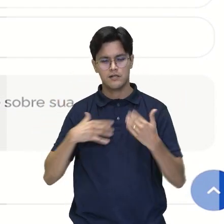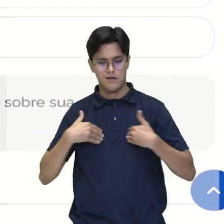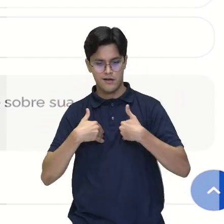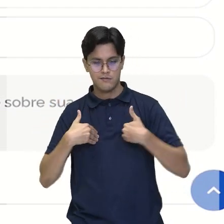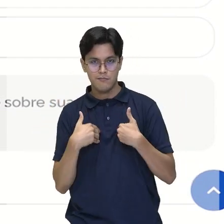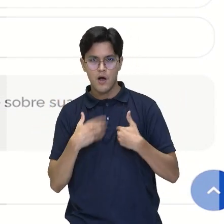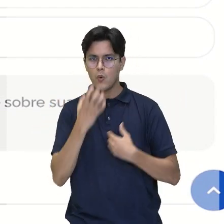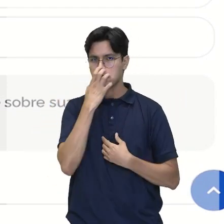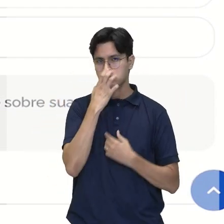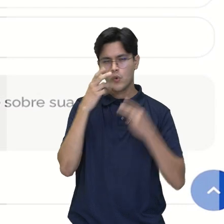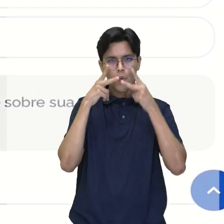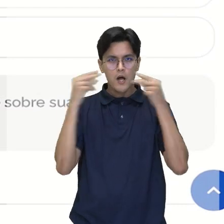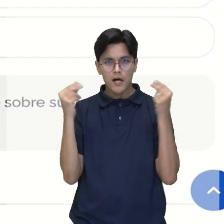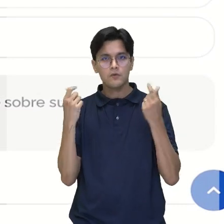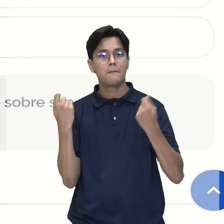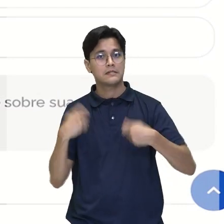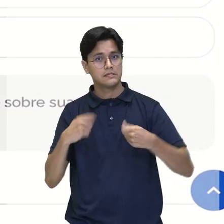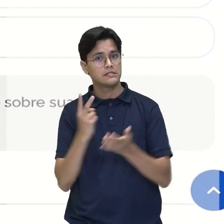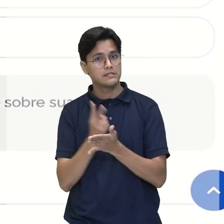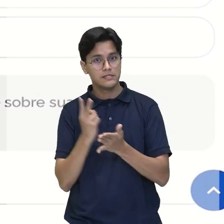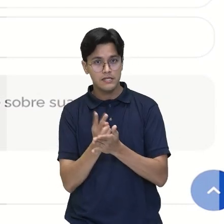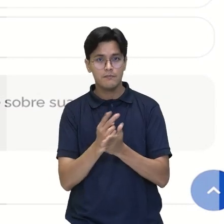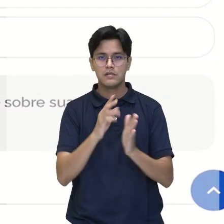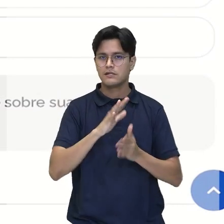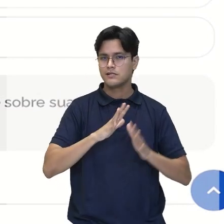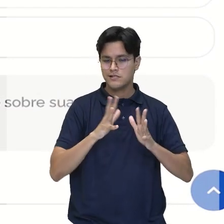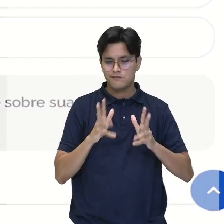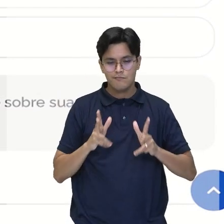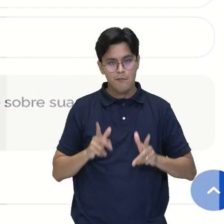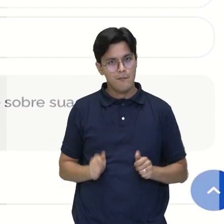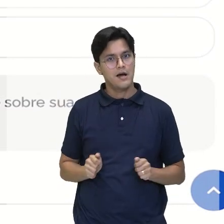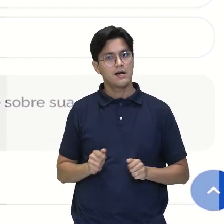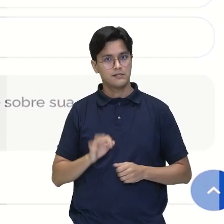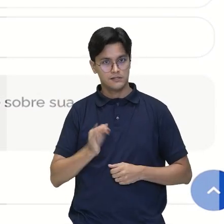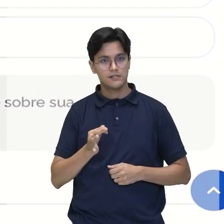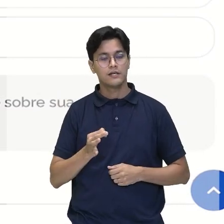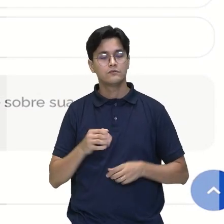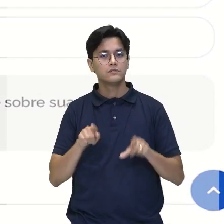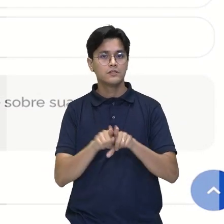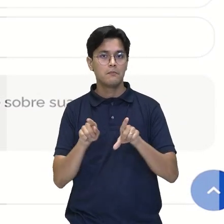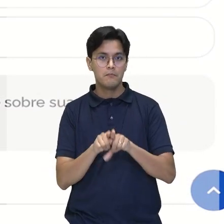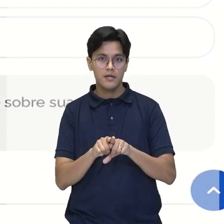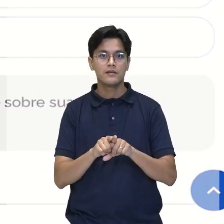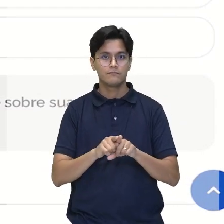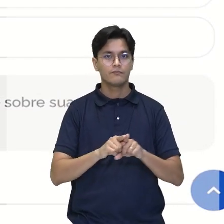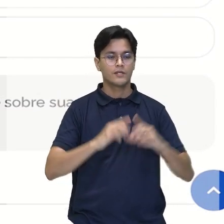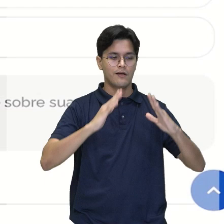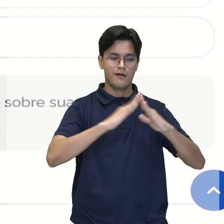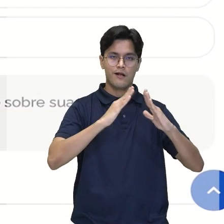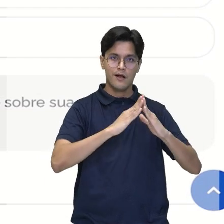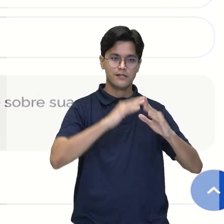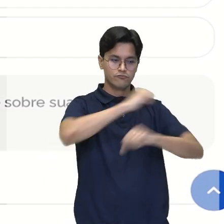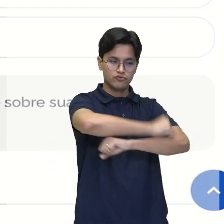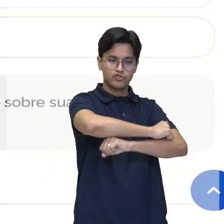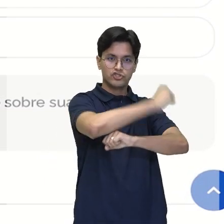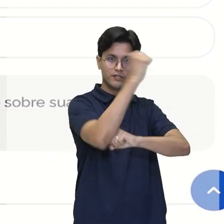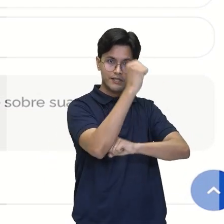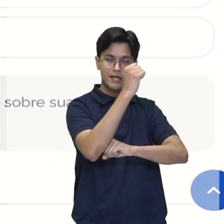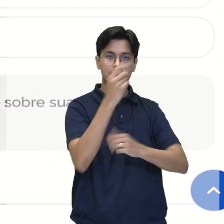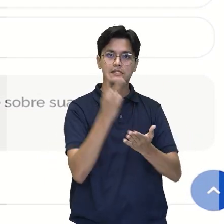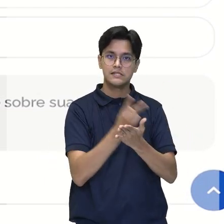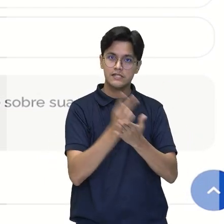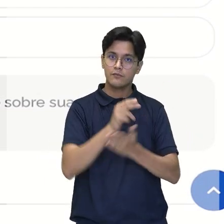Uso de telas de malha fina em portas e janelas. Então, em caso de sintomas suspeitos, gente, sempre procure ajuda